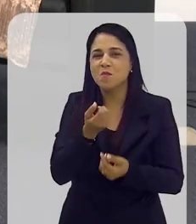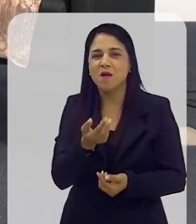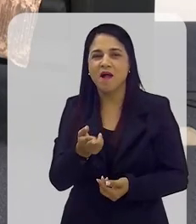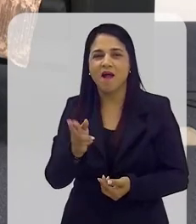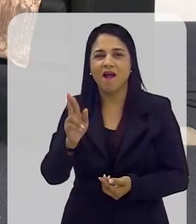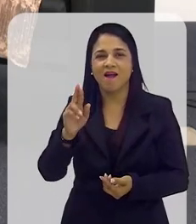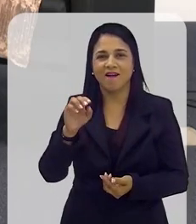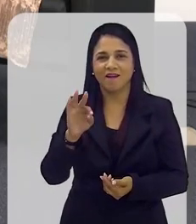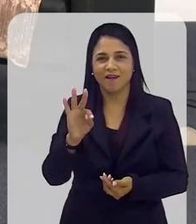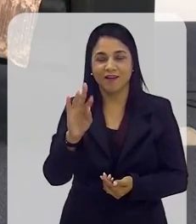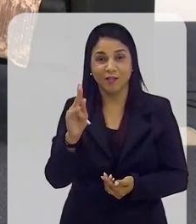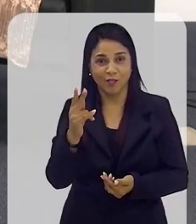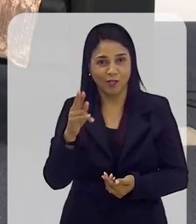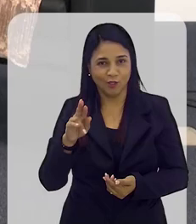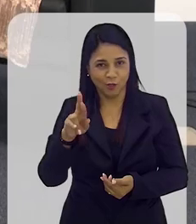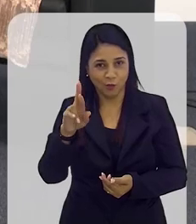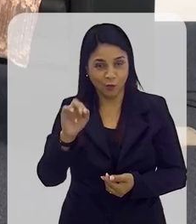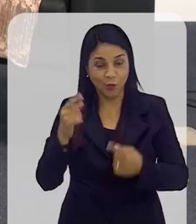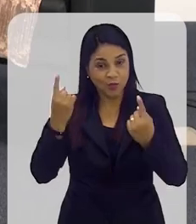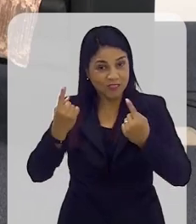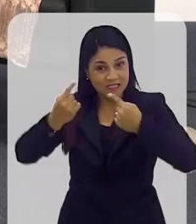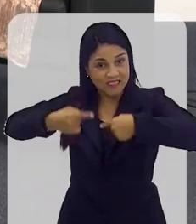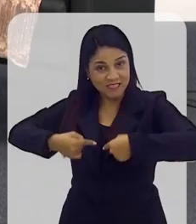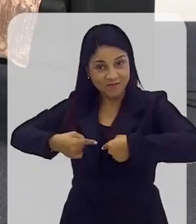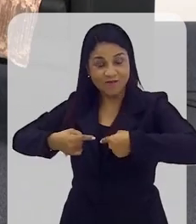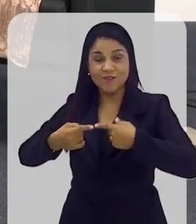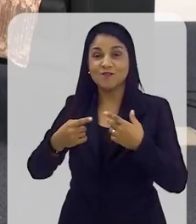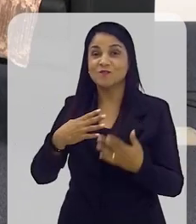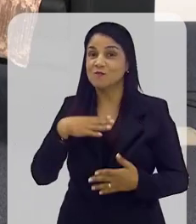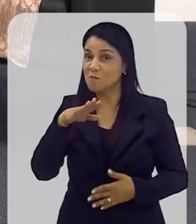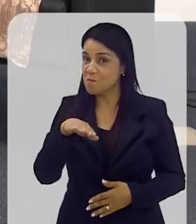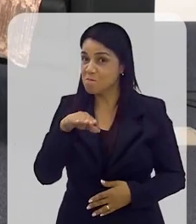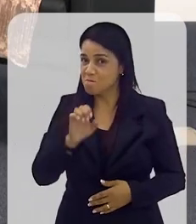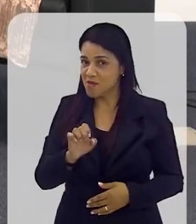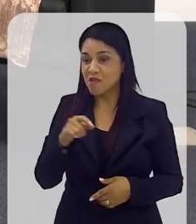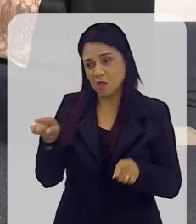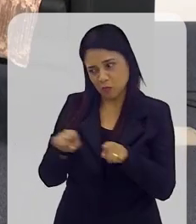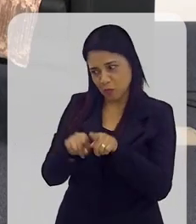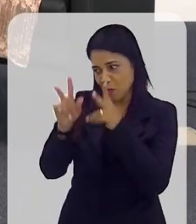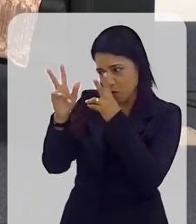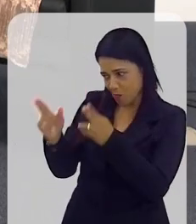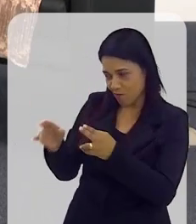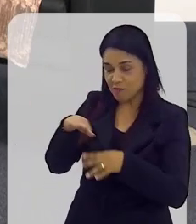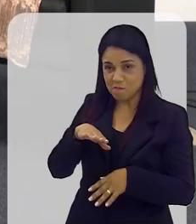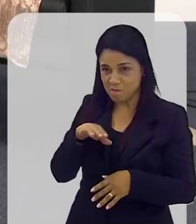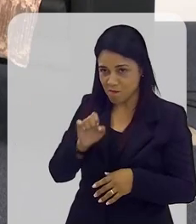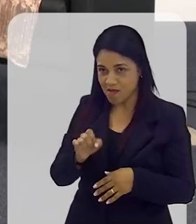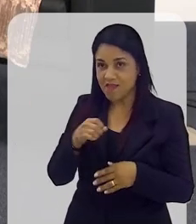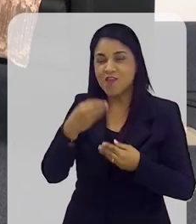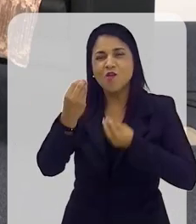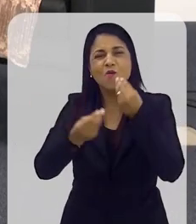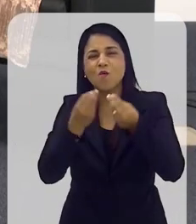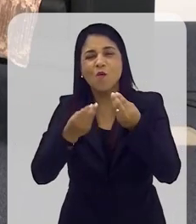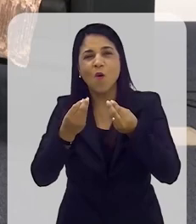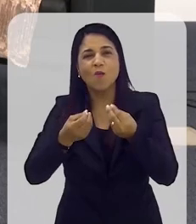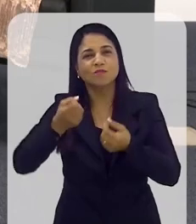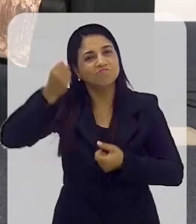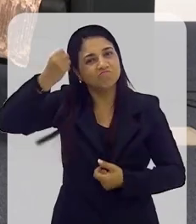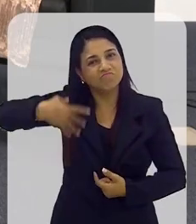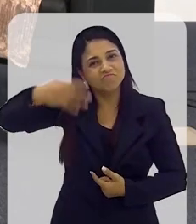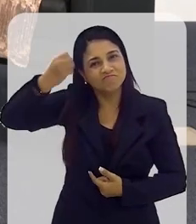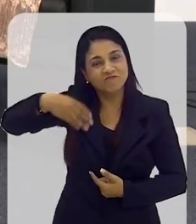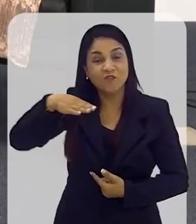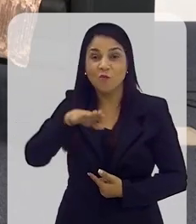desafio de ser mãe? Eu também sou mãe. Você no início falou sobre como foi bacana a gente te descrever como mãe,